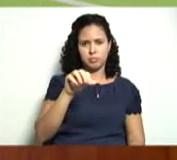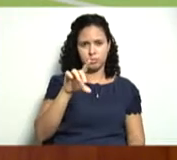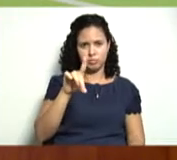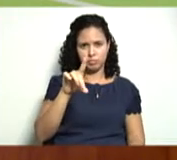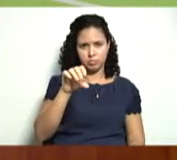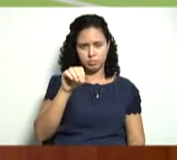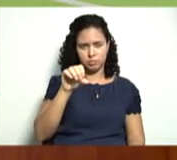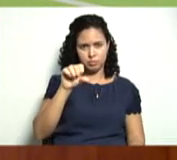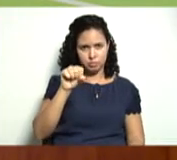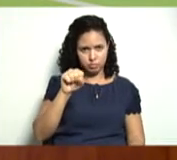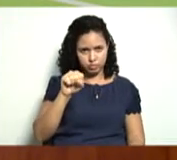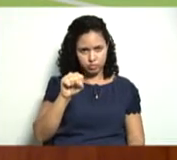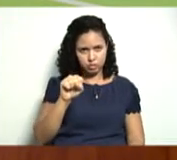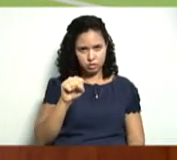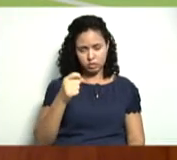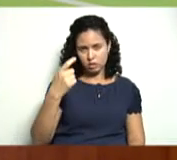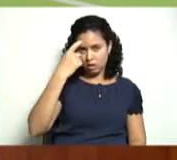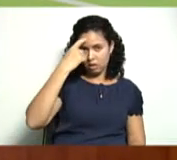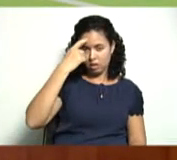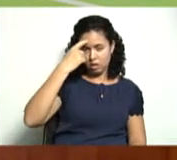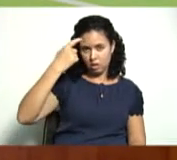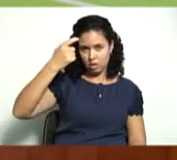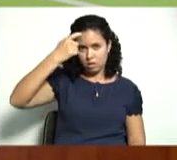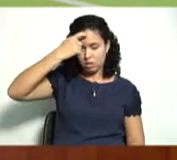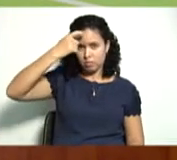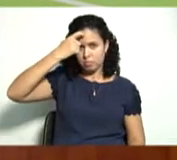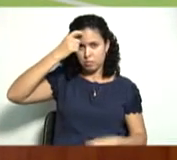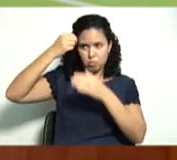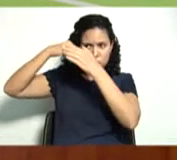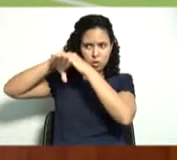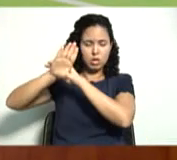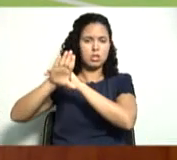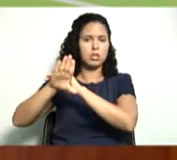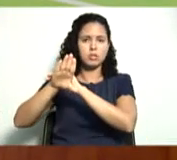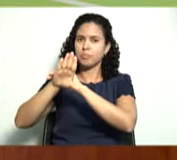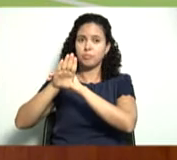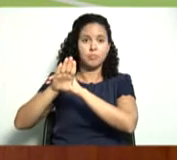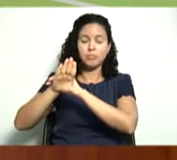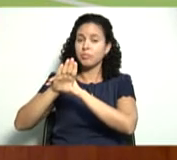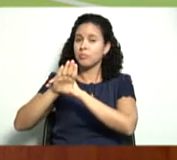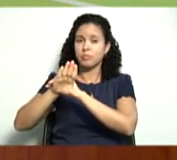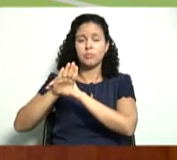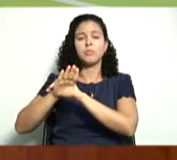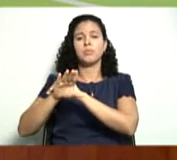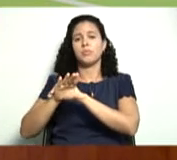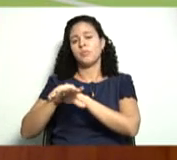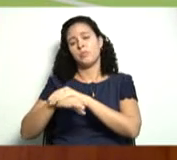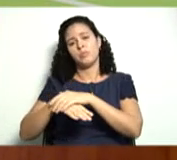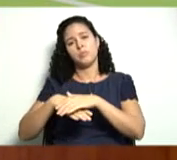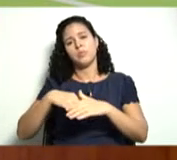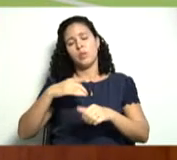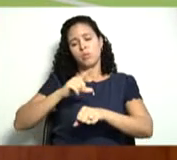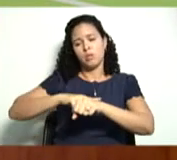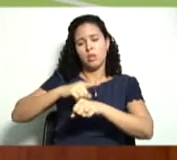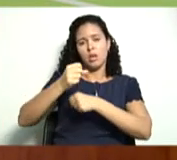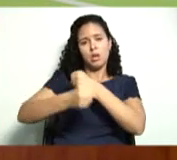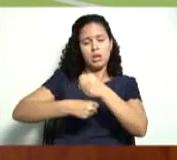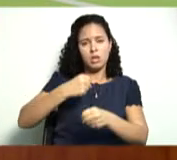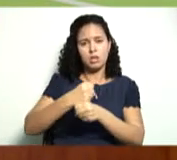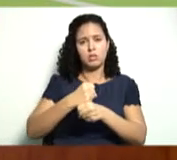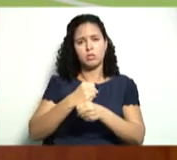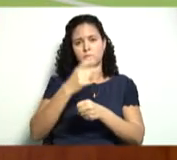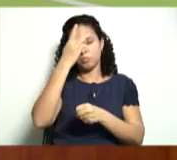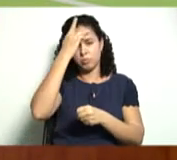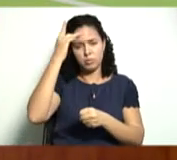cabeça das pessoas e isso é muito comum nas organizações e aí as pessoas vão mudando o tempo vai passando as pessoas vão